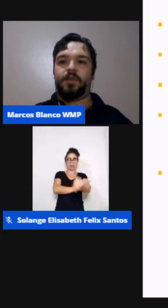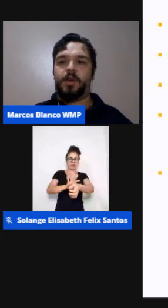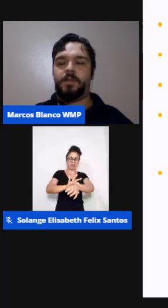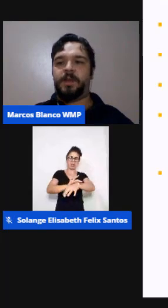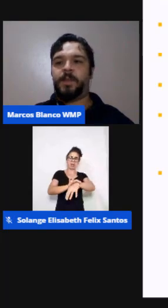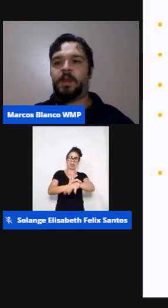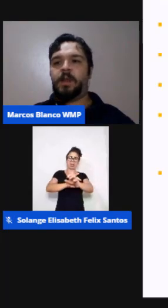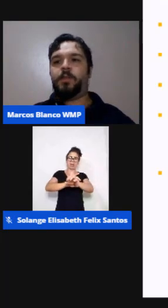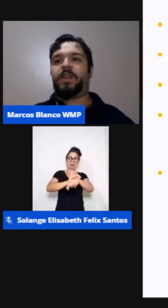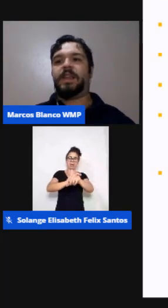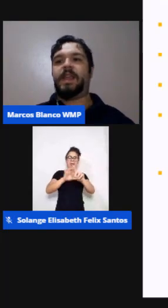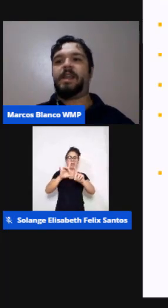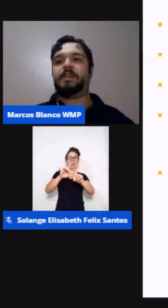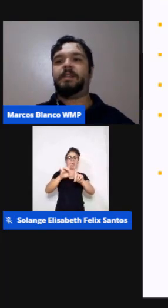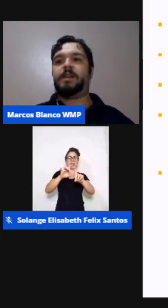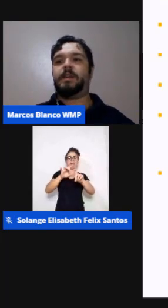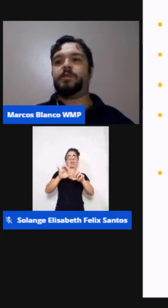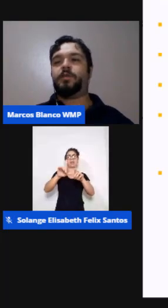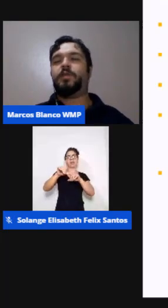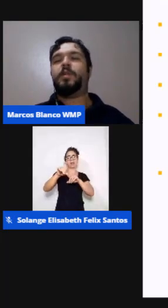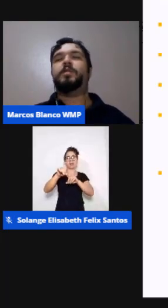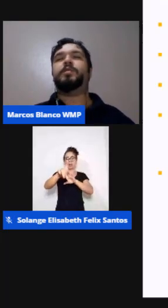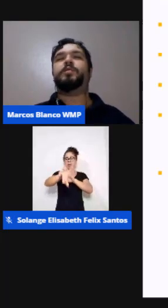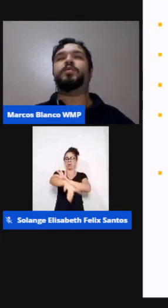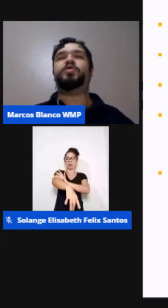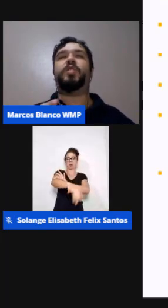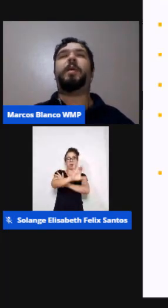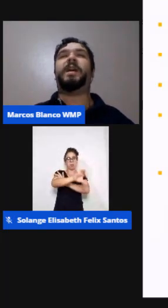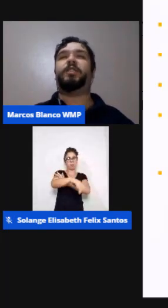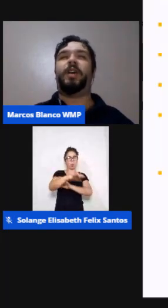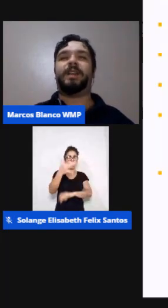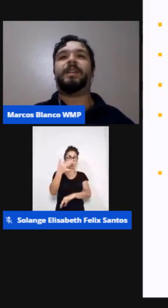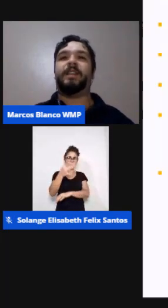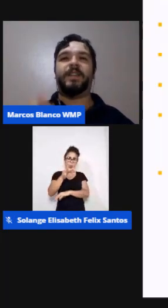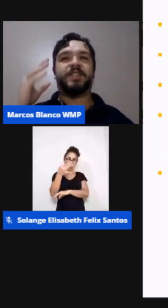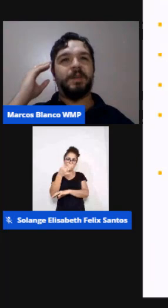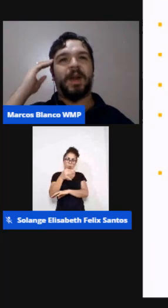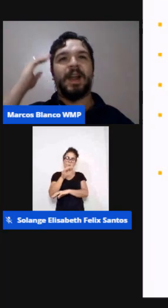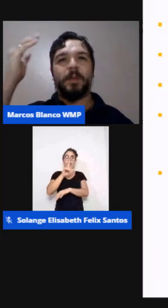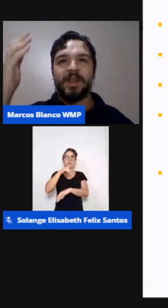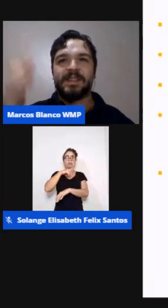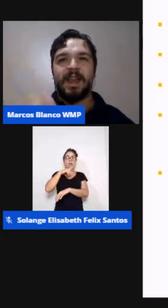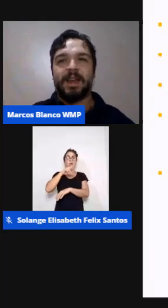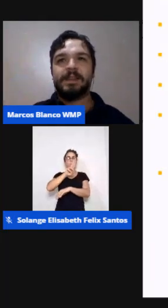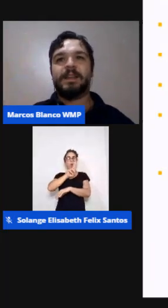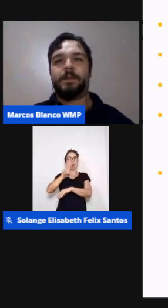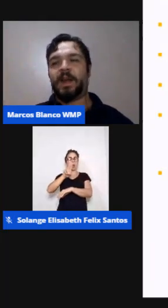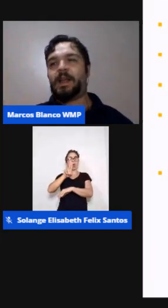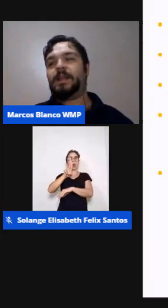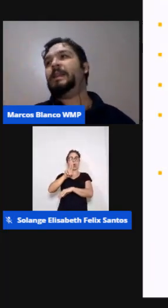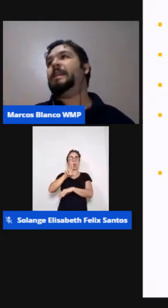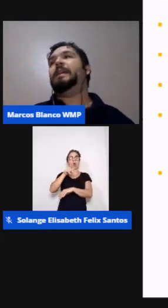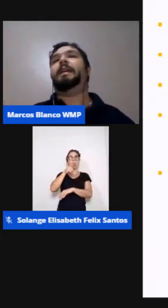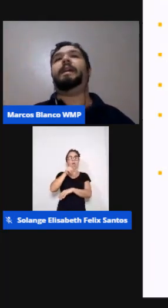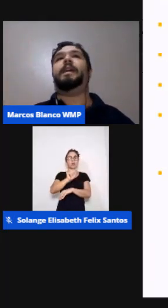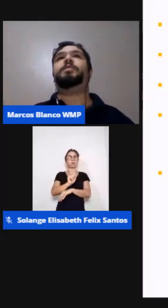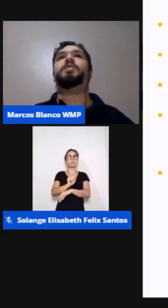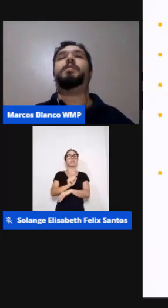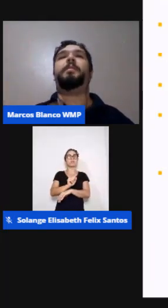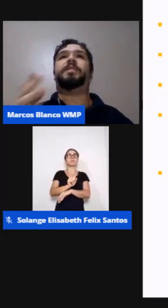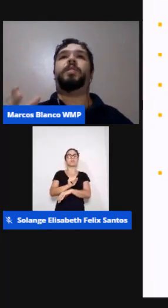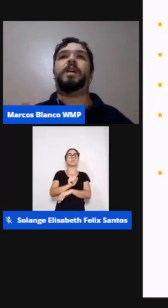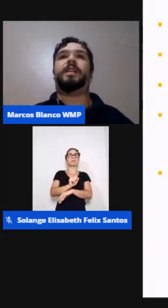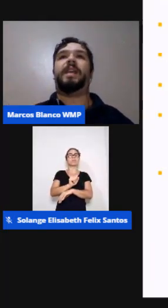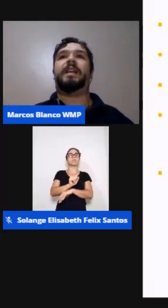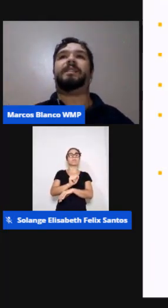Ela tem esse nome porque no idioma Madoc, às vezes tem que parar para pensar, né? Lembrar.